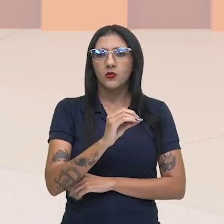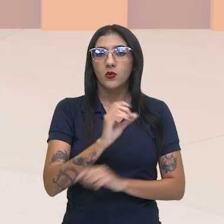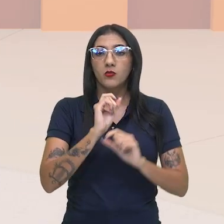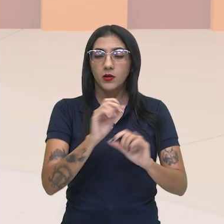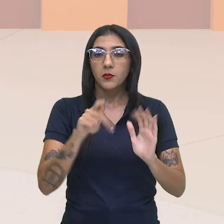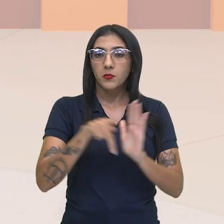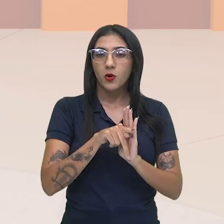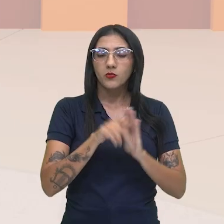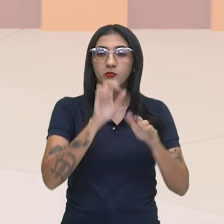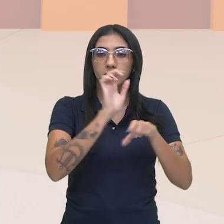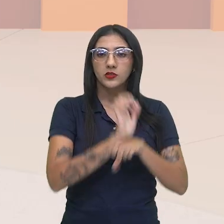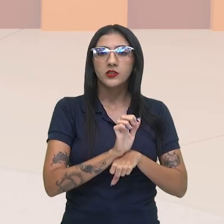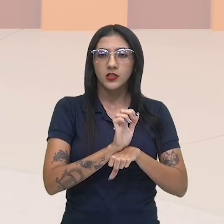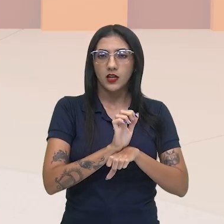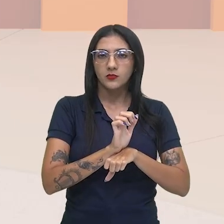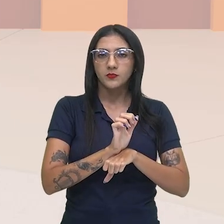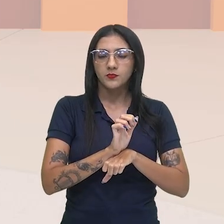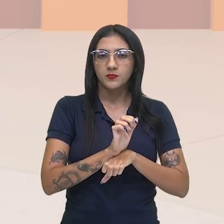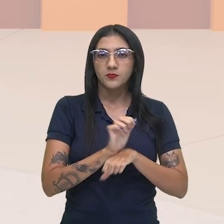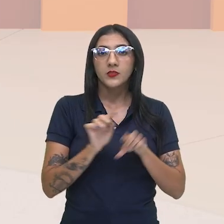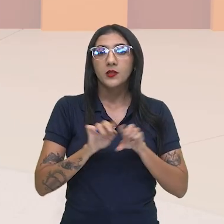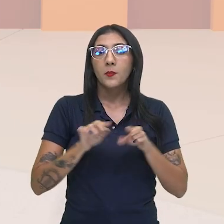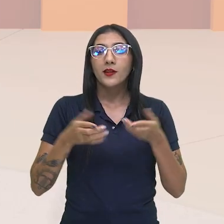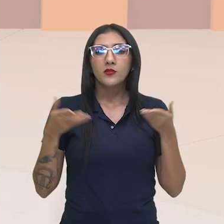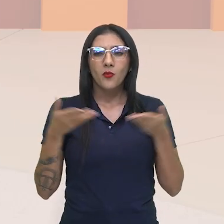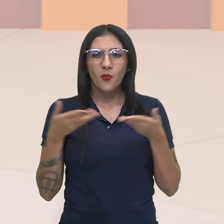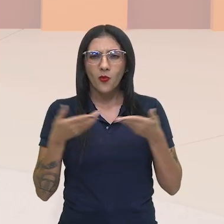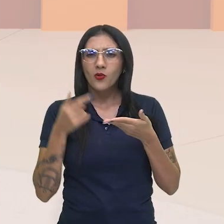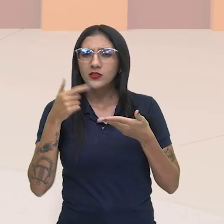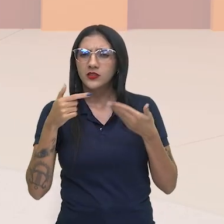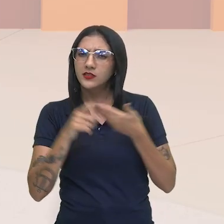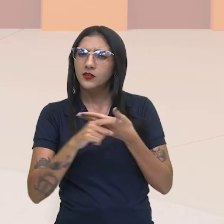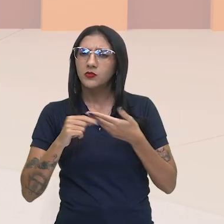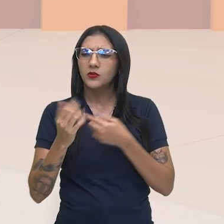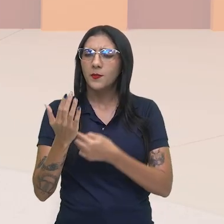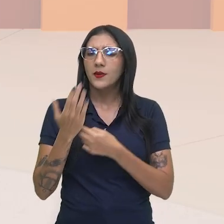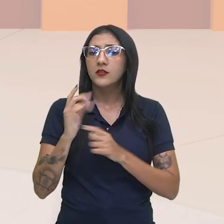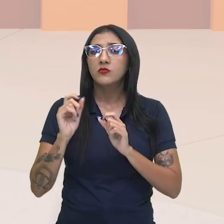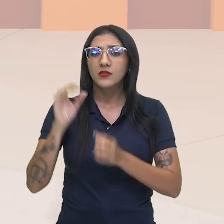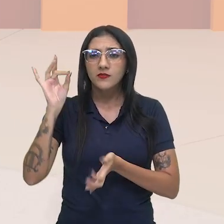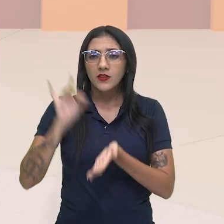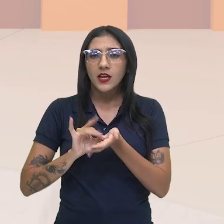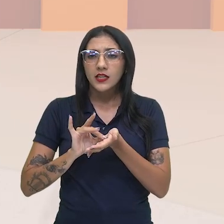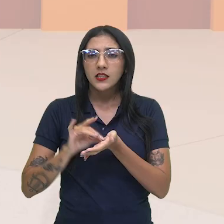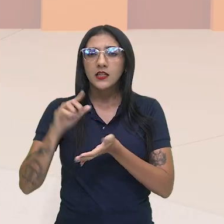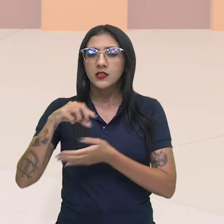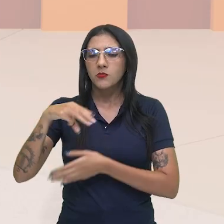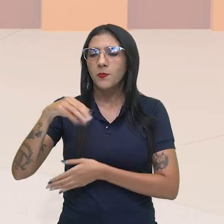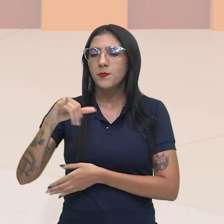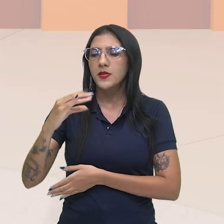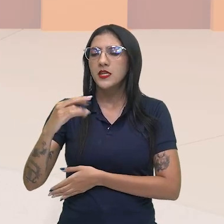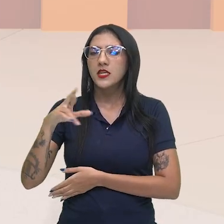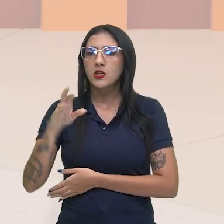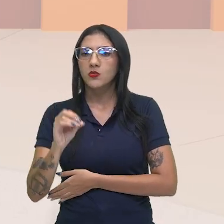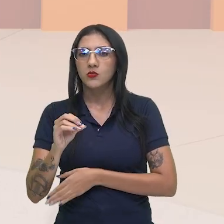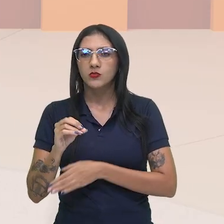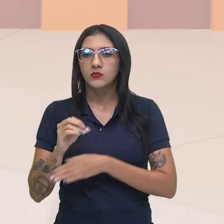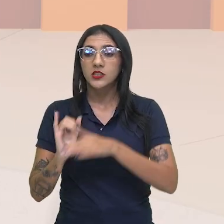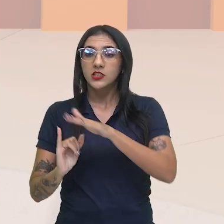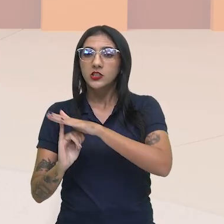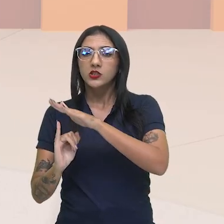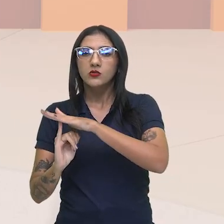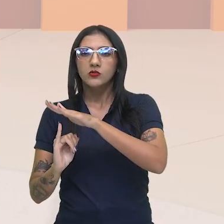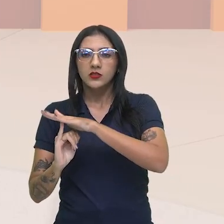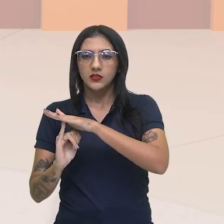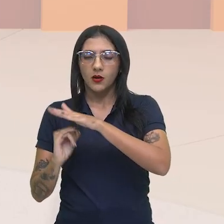do Estado, né? Mas hoje, segundo Michel Foucault, quem governa de verdade é o micro. São as instituições que